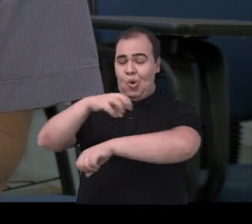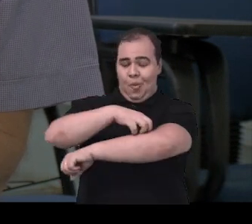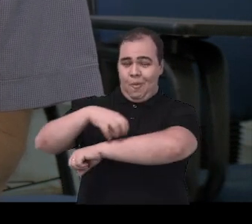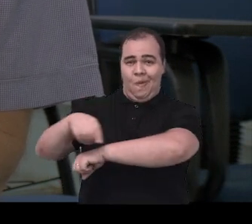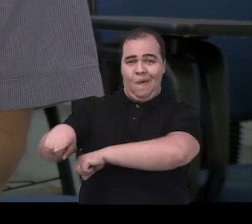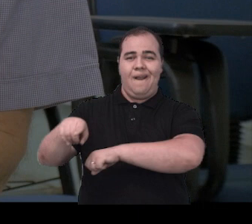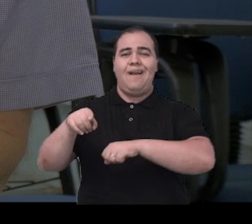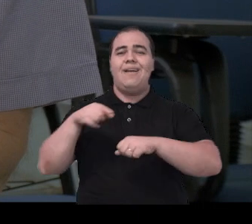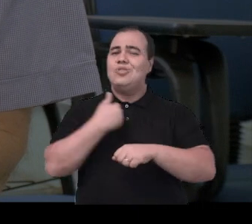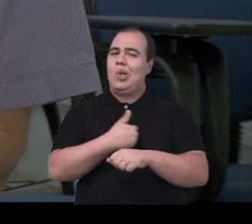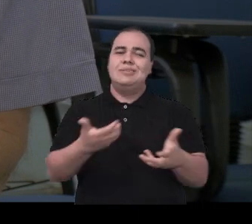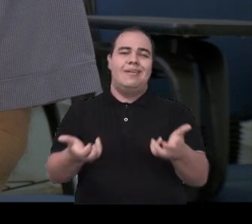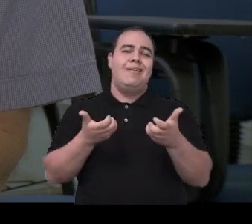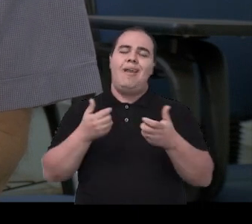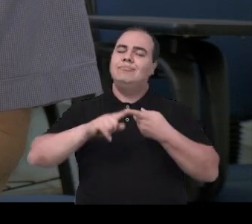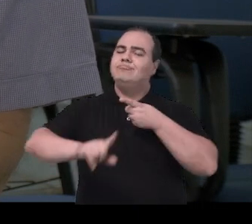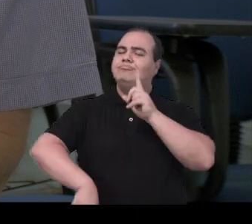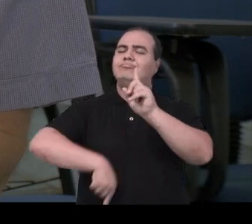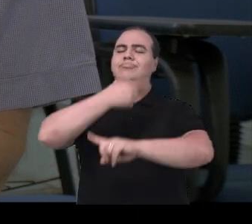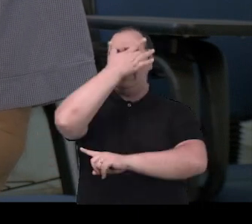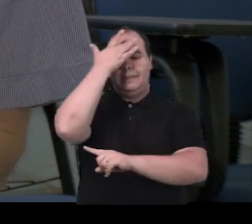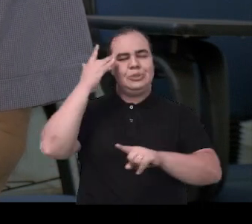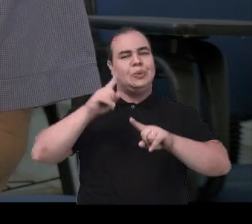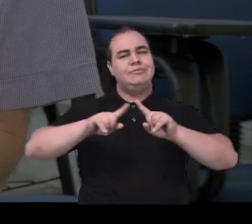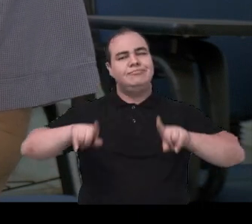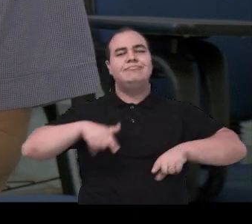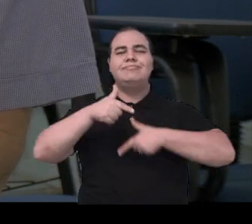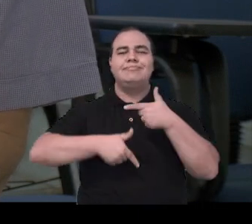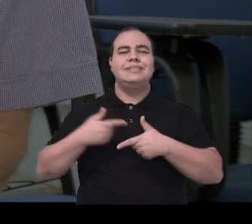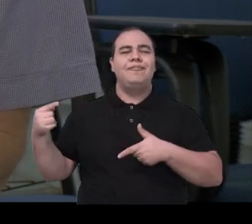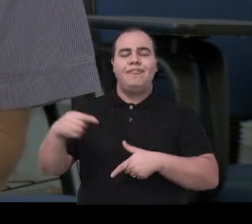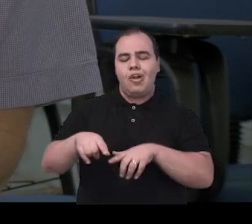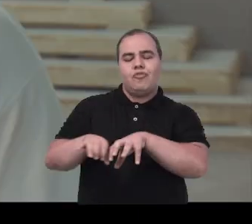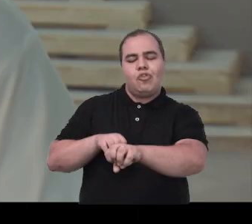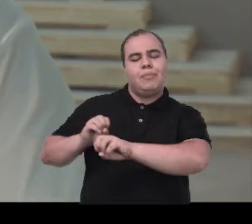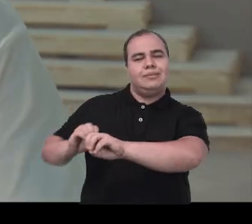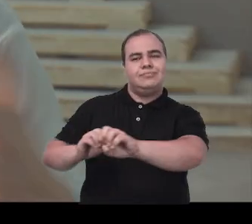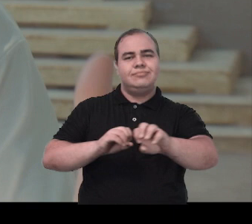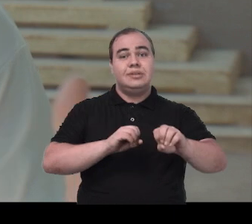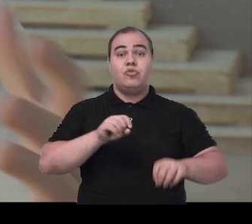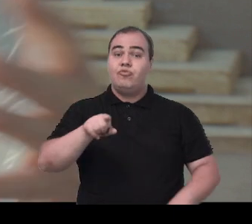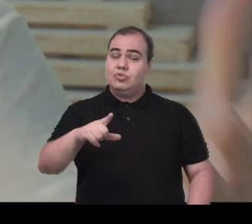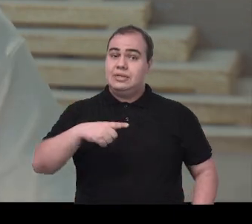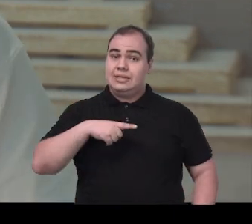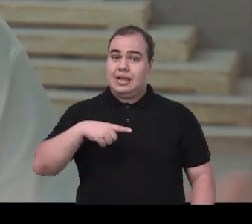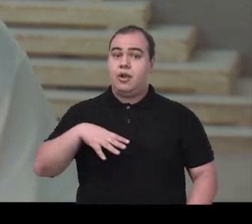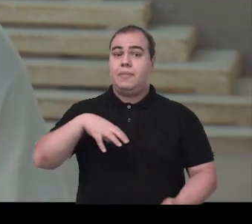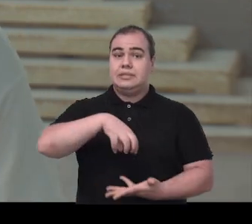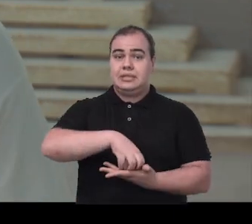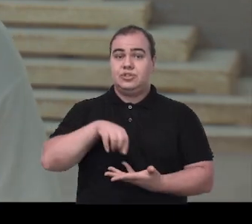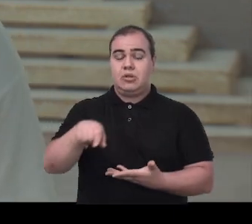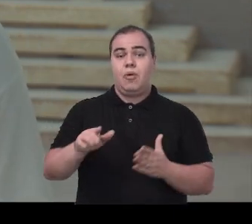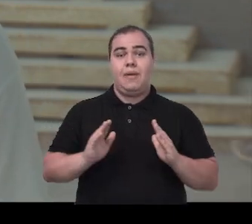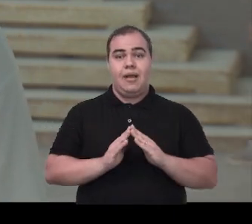era recuperar também os trabalhadores, garantir o emprego com formação. Mas você tem uma sede lá,